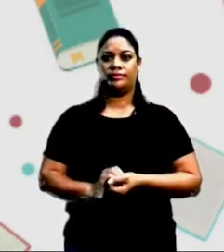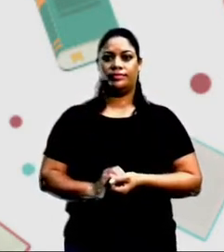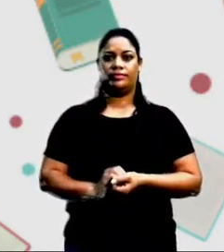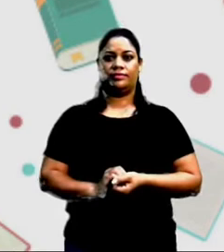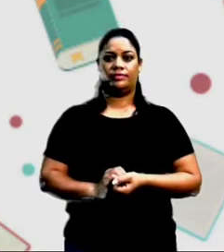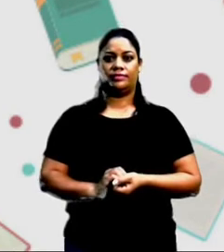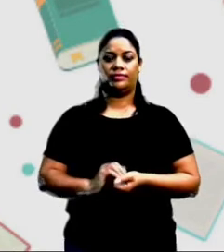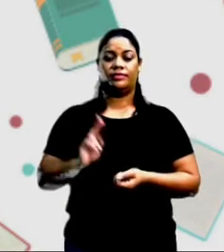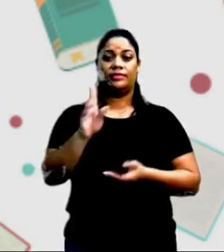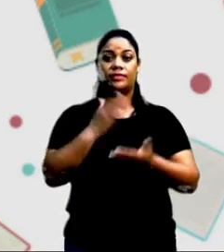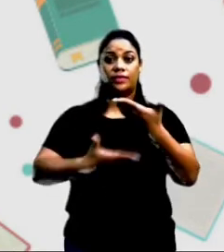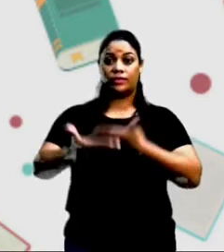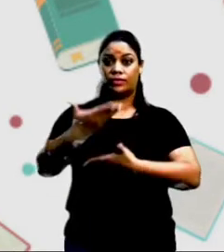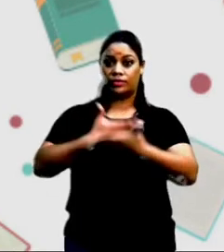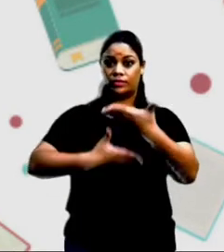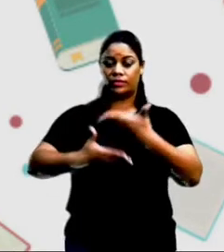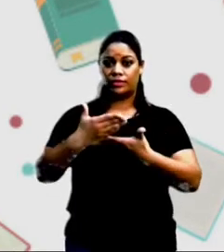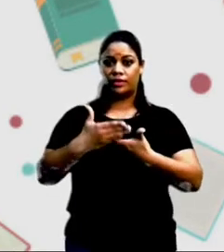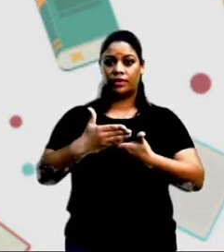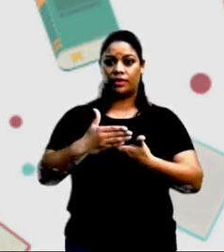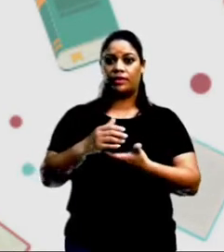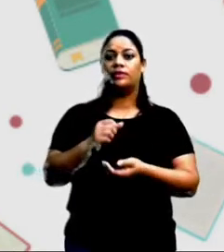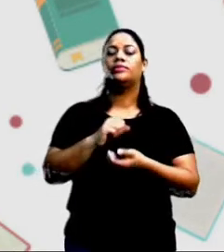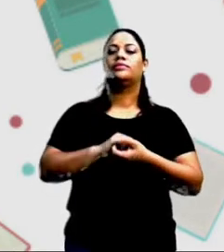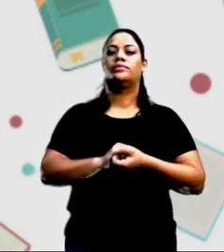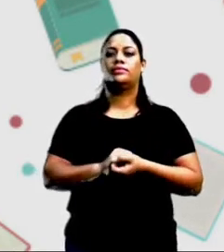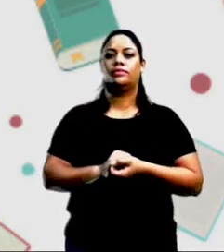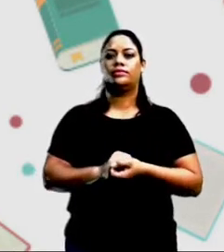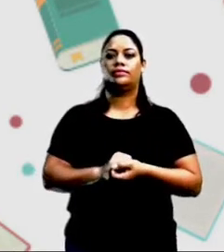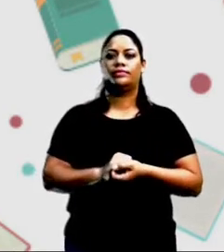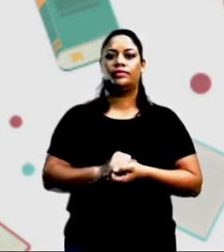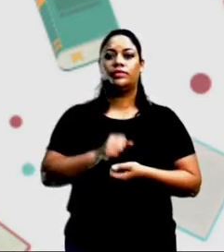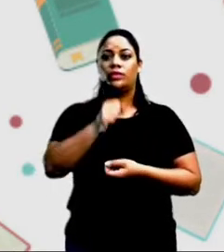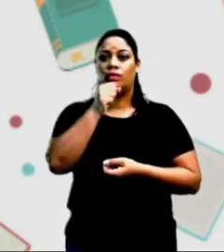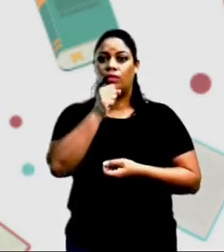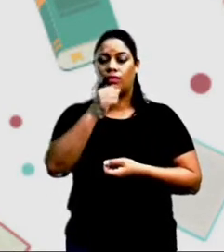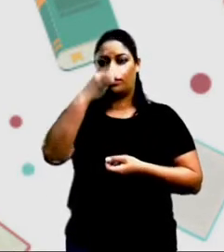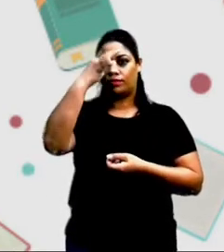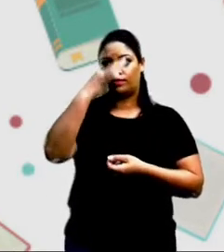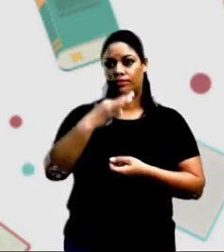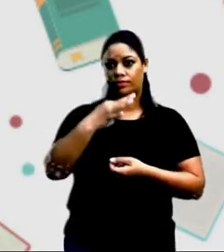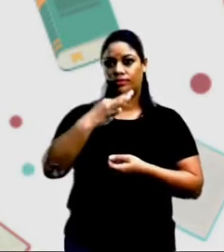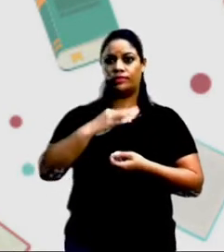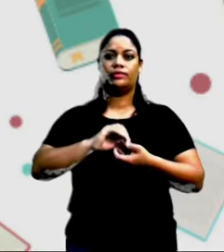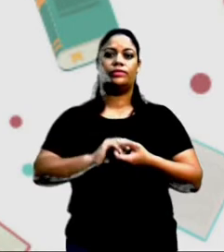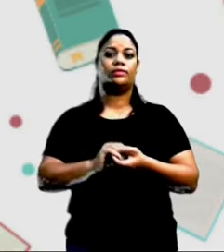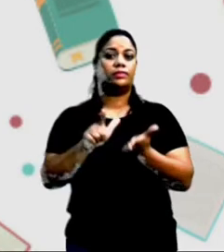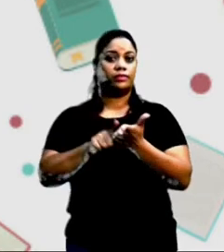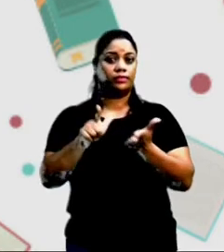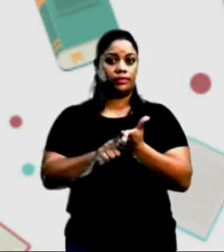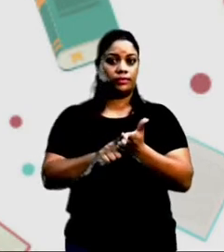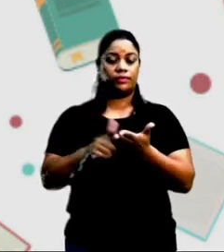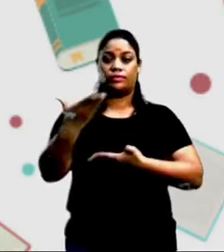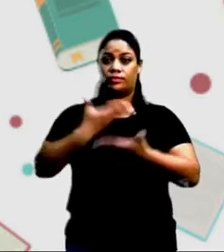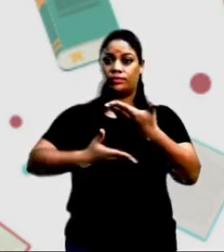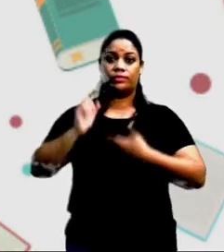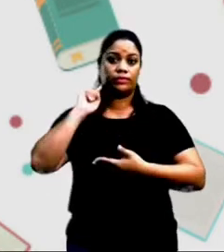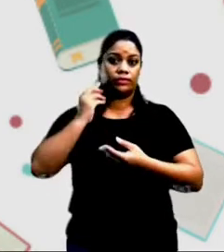cobrir a boca e o nariz ao tossir, espirrar com um lenço de papel e jogar no